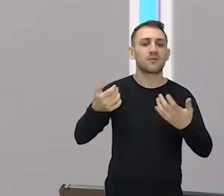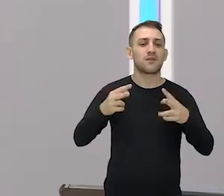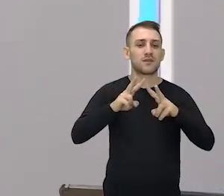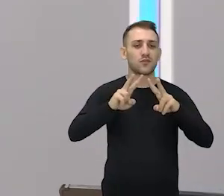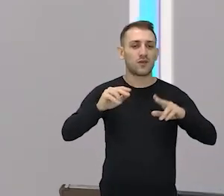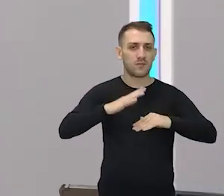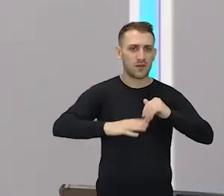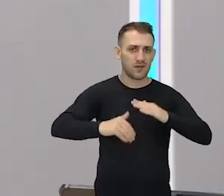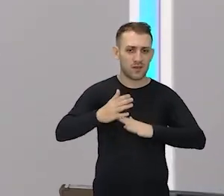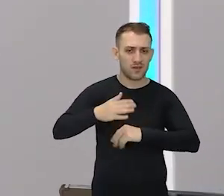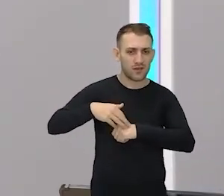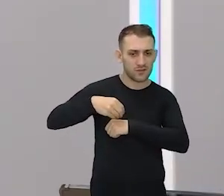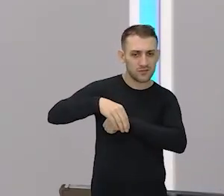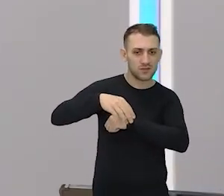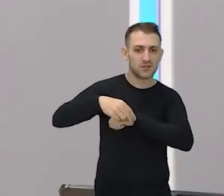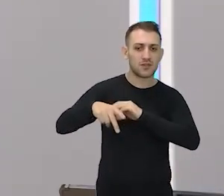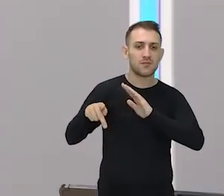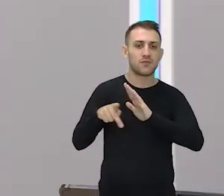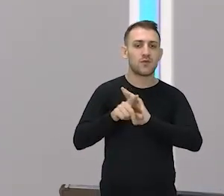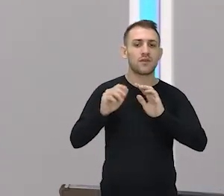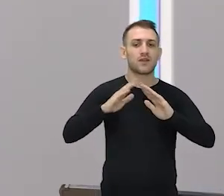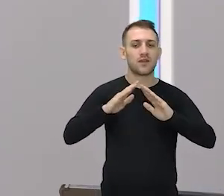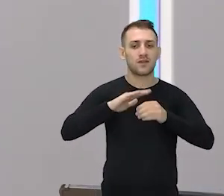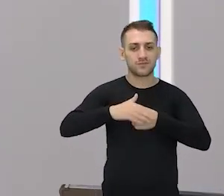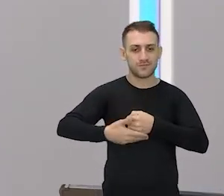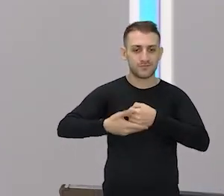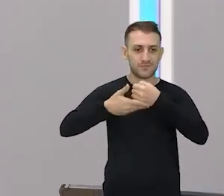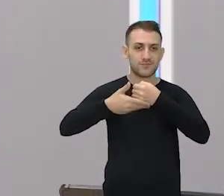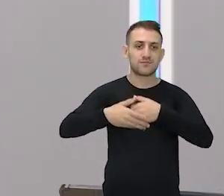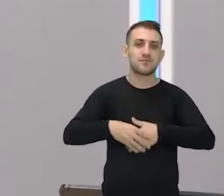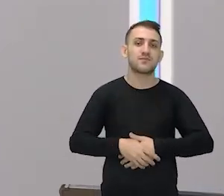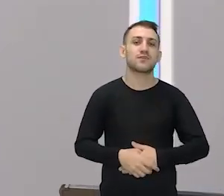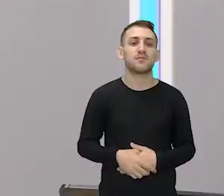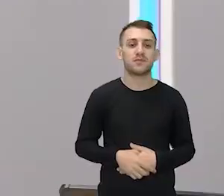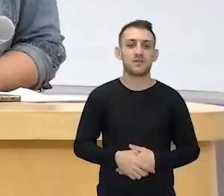prática inspiradora de Casa Sustentável.